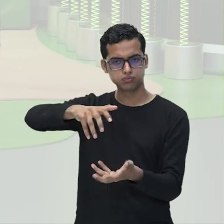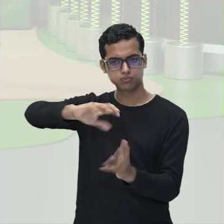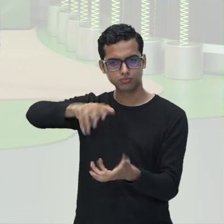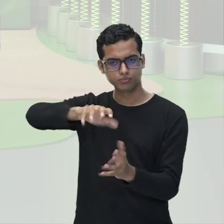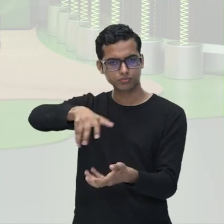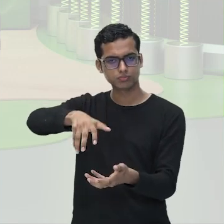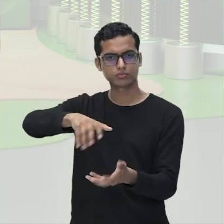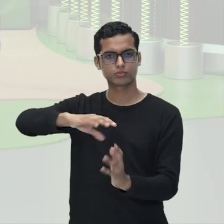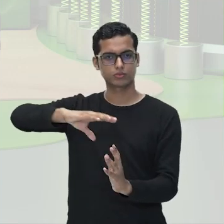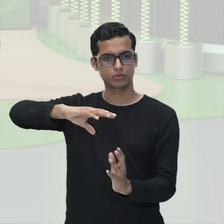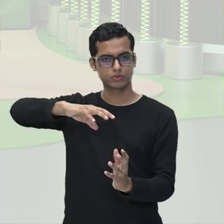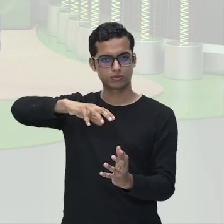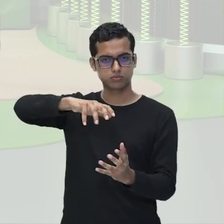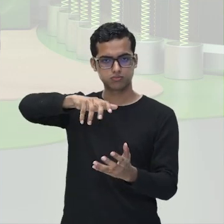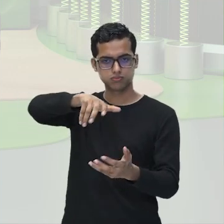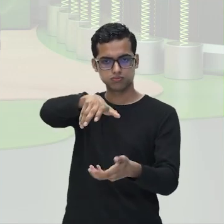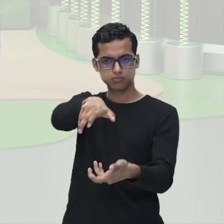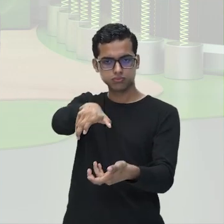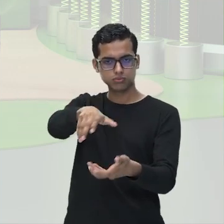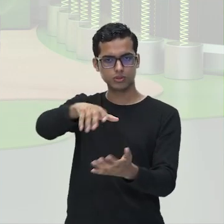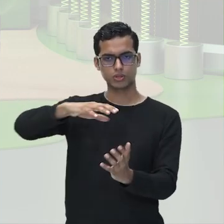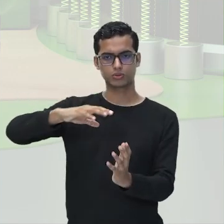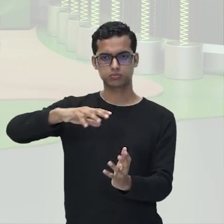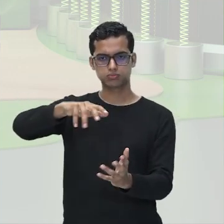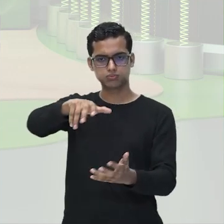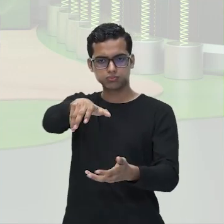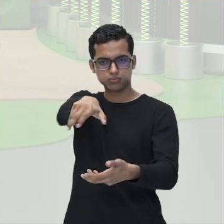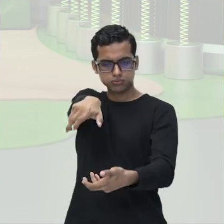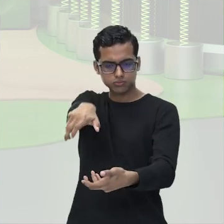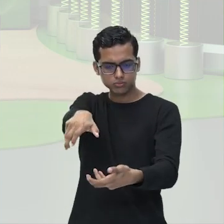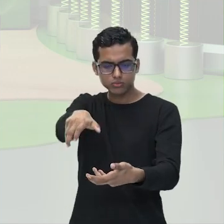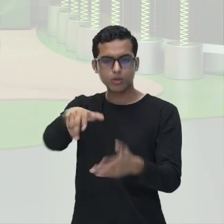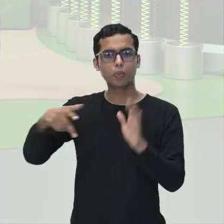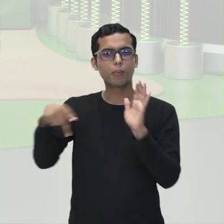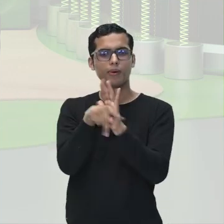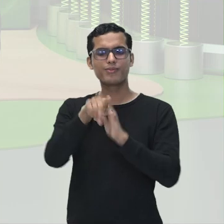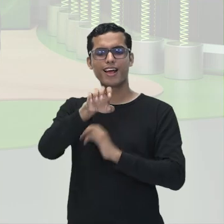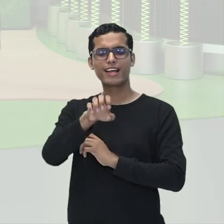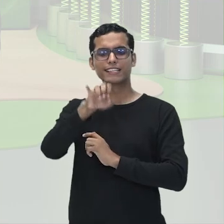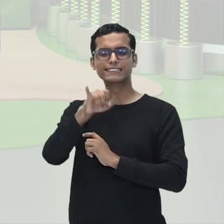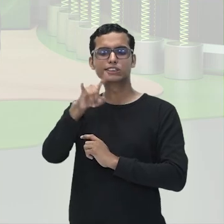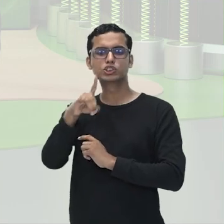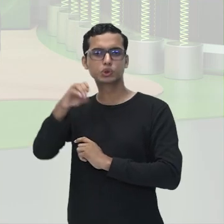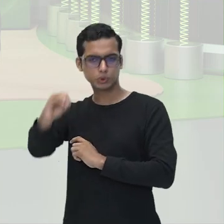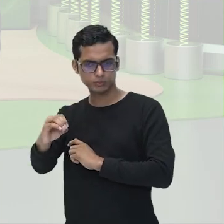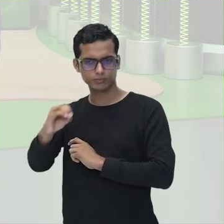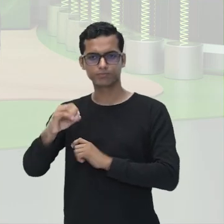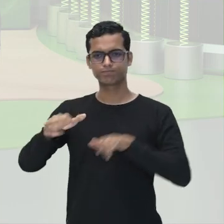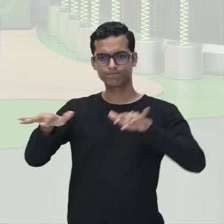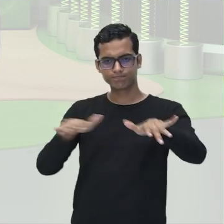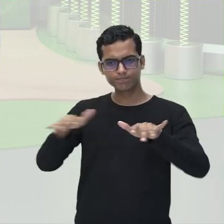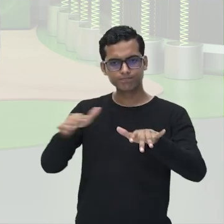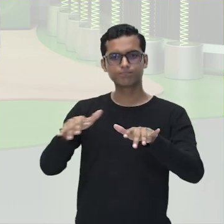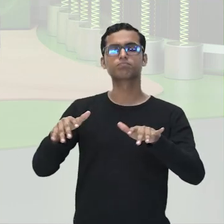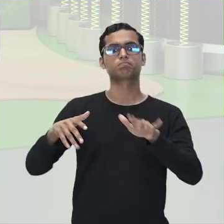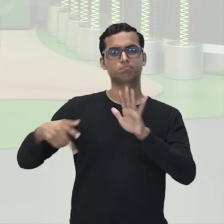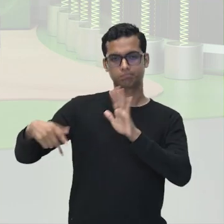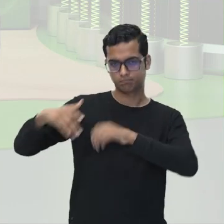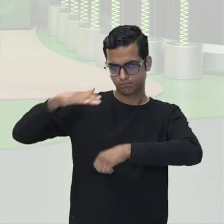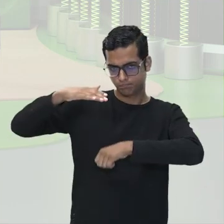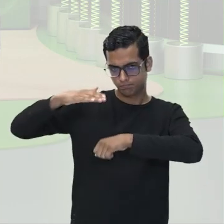um movimento, em torno do seu próprio eixo. Esse movimento faz com